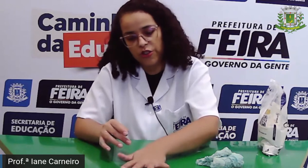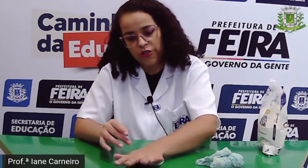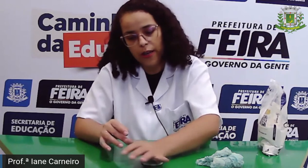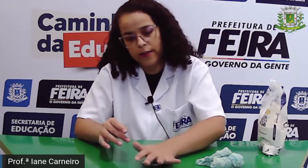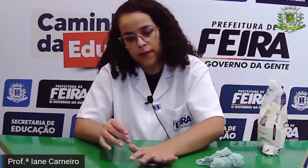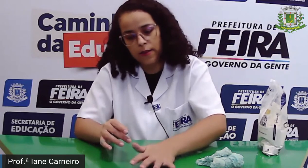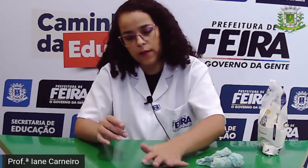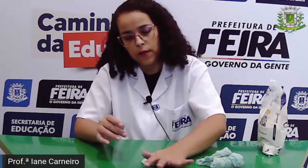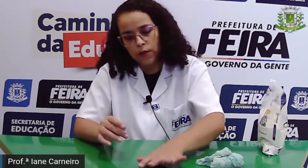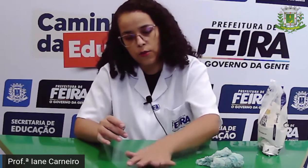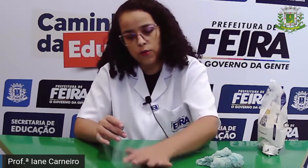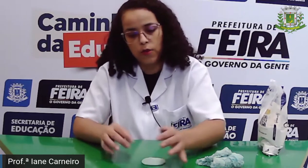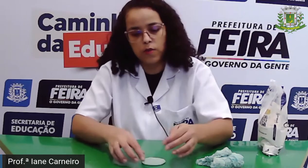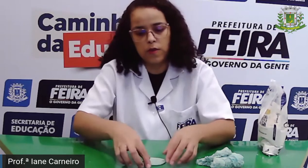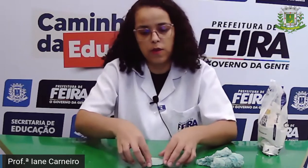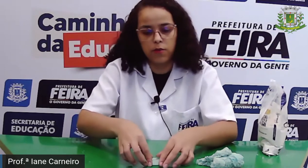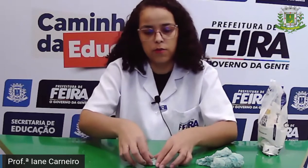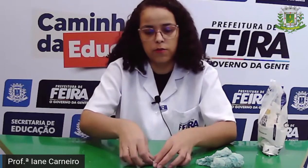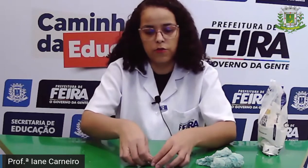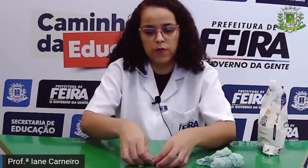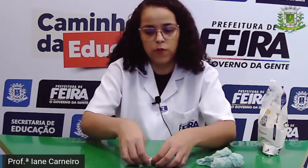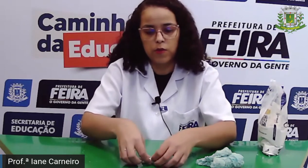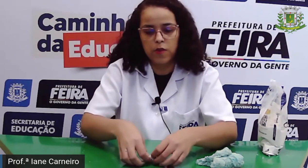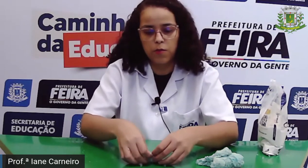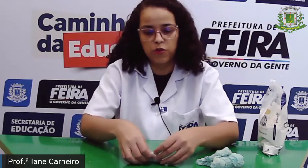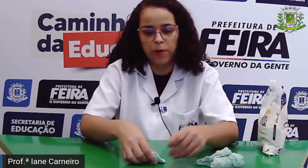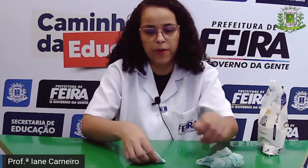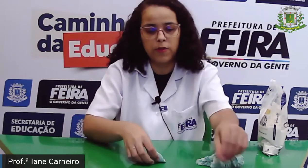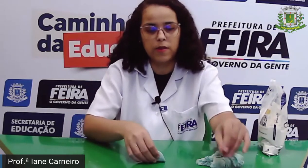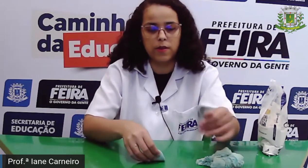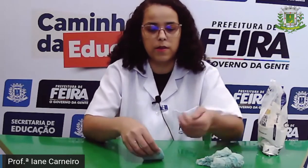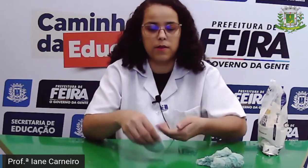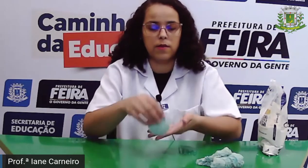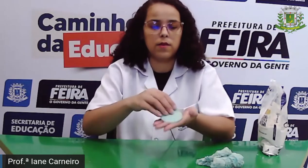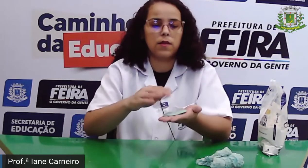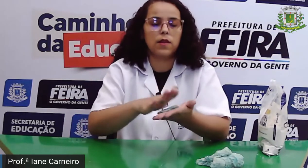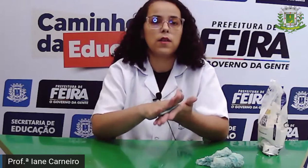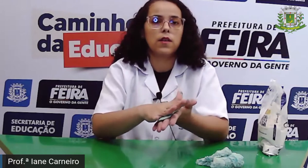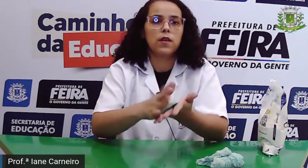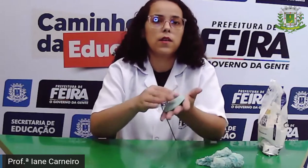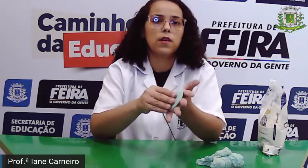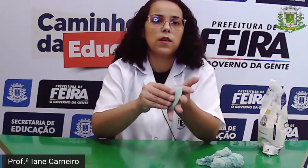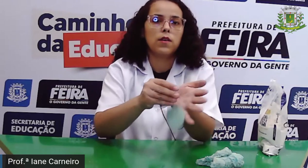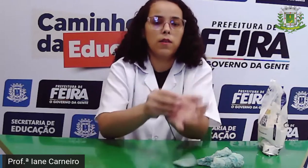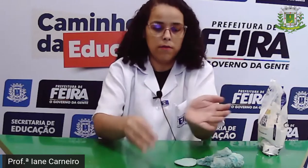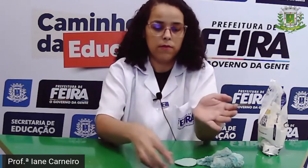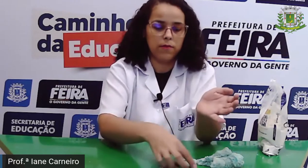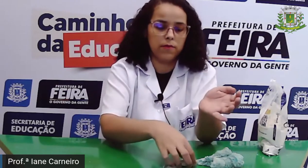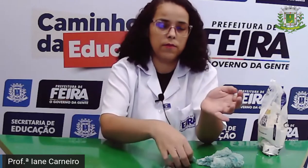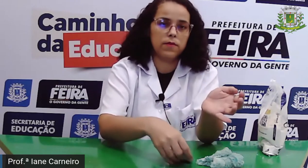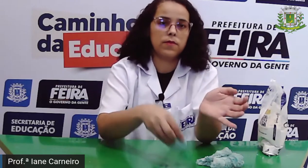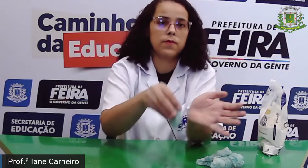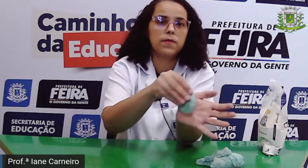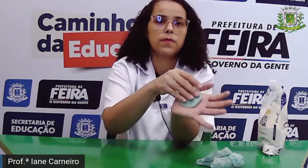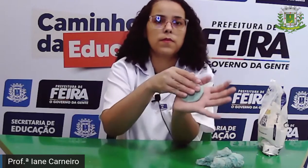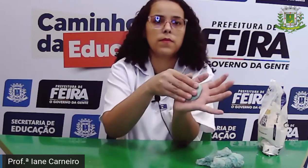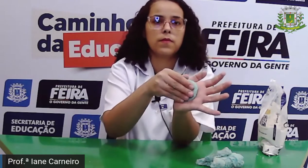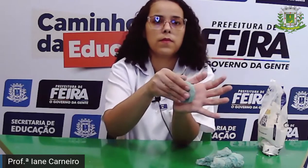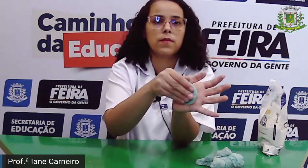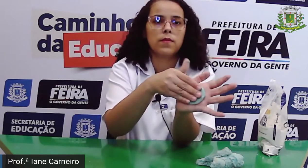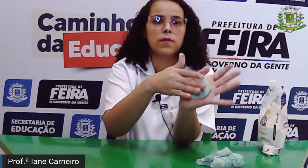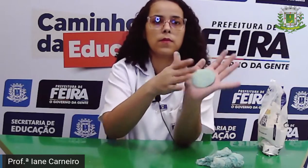Aí a gente achata o nosso círculo. Deixa eu ver se eu consigo mostrar para vocês. Ó.